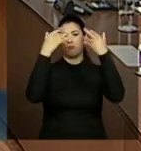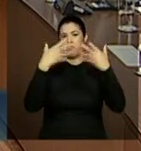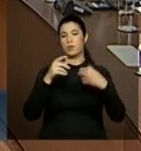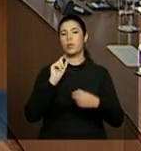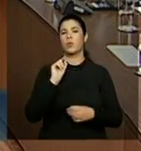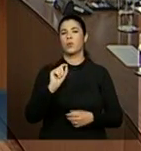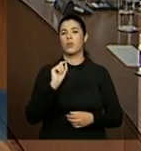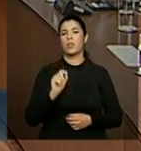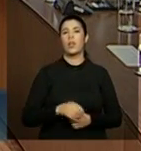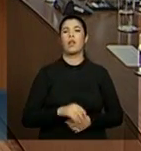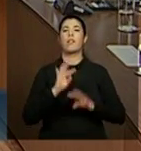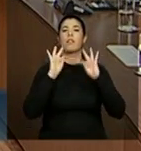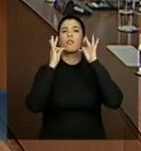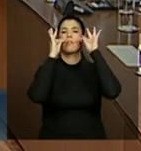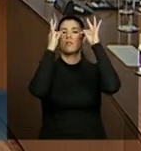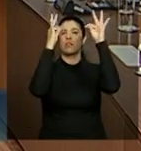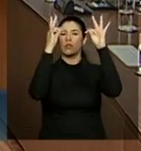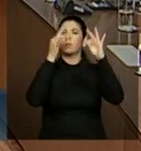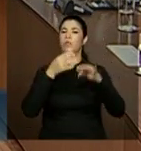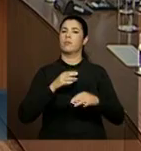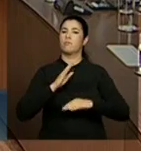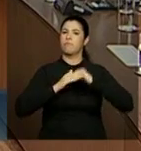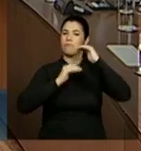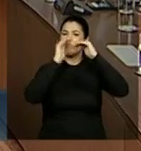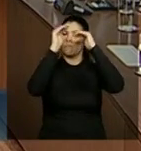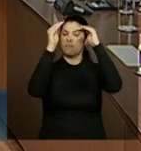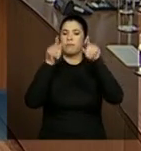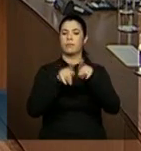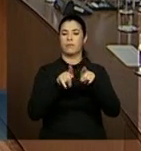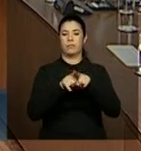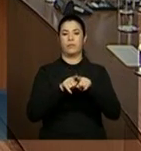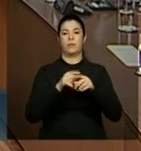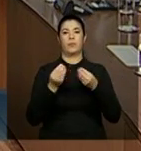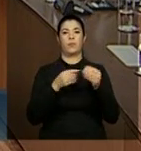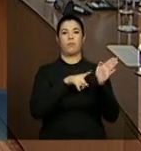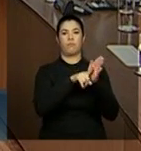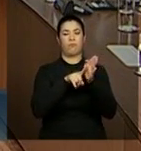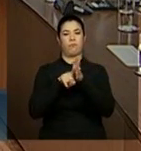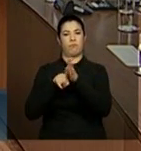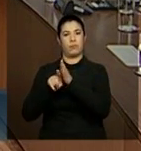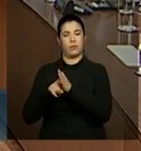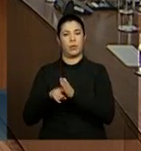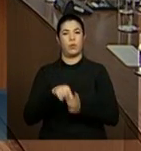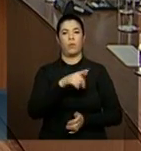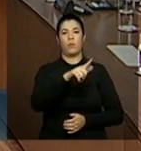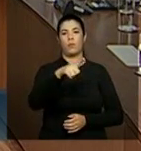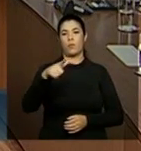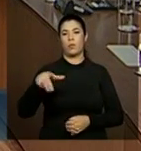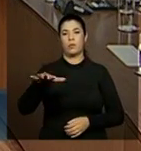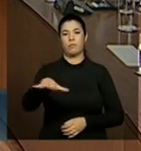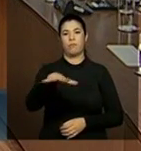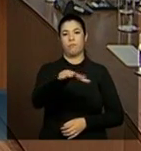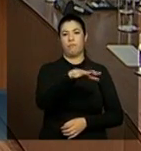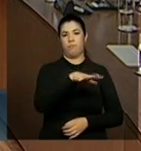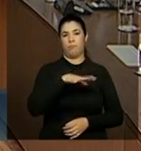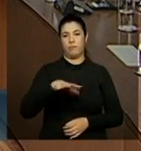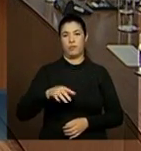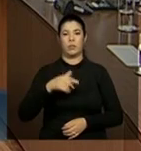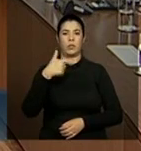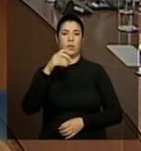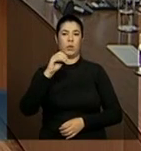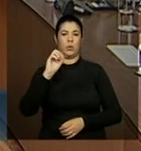Como nós usamos tecnologia cada vez mais sofisticada para fazer esse levantamento, muitas das áreas que em 2008